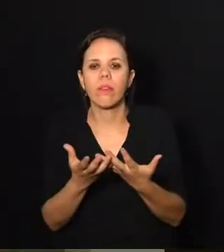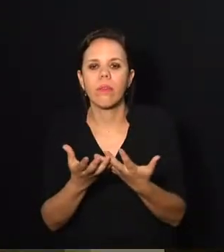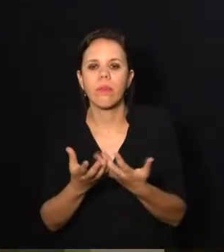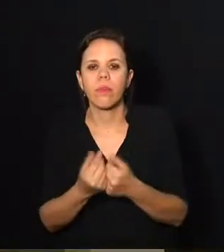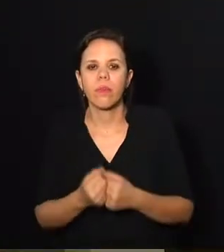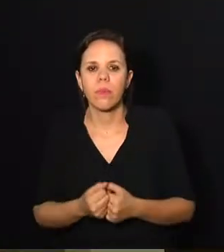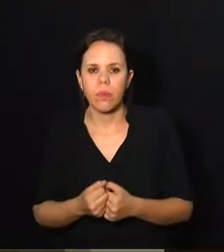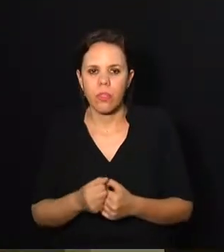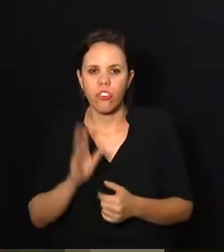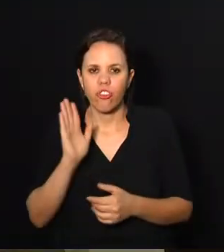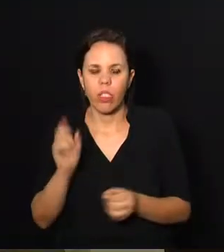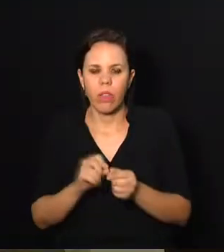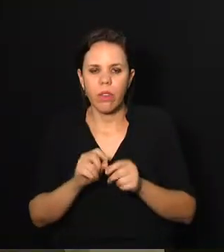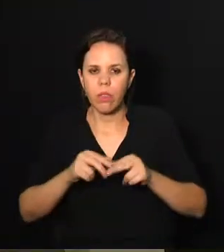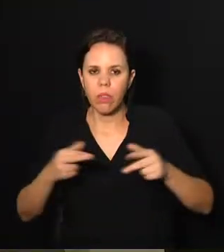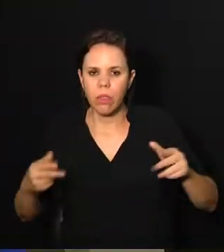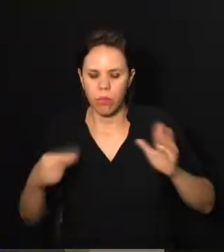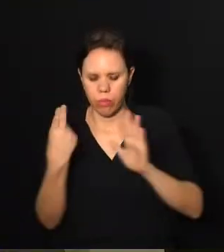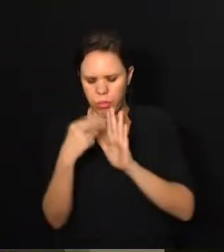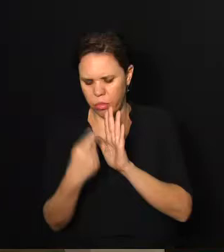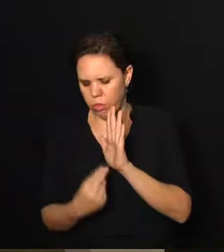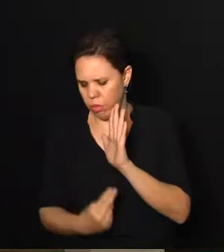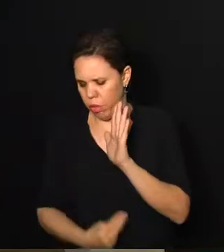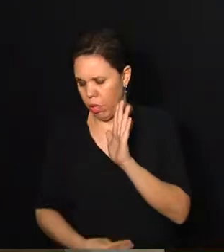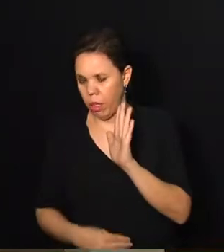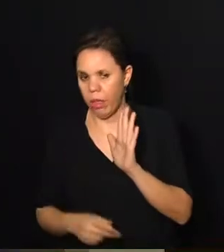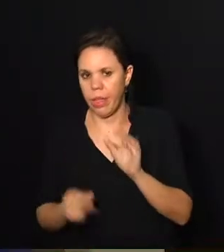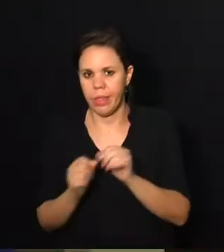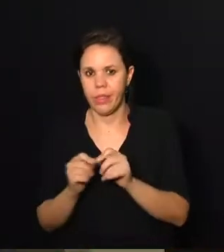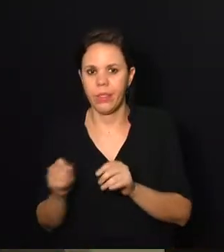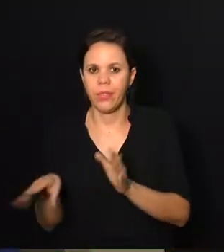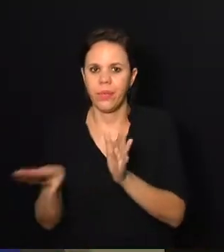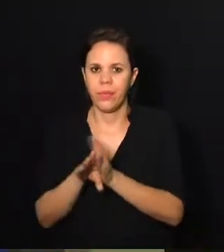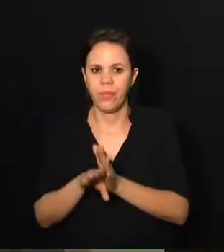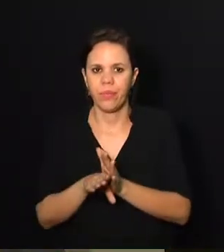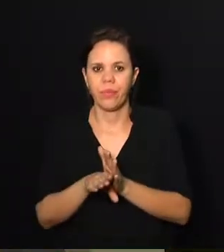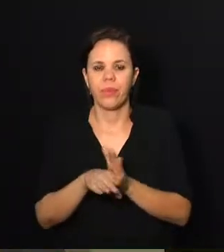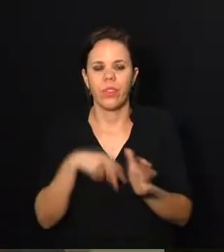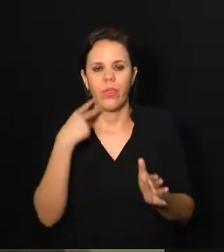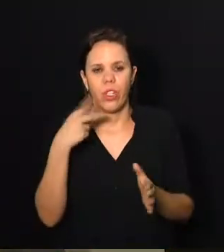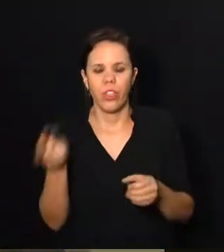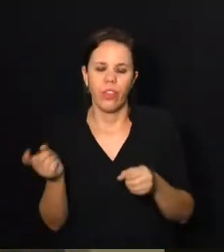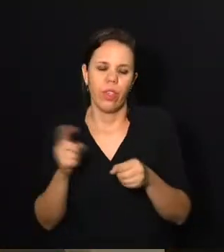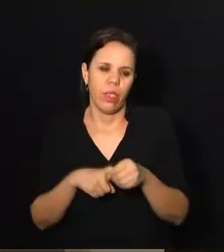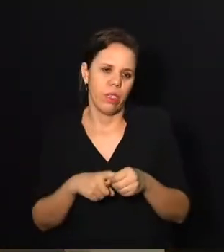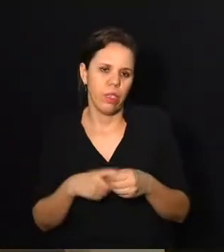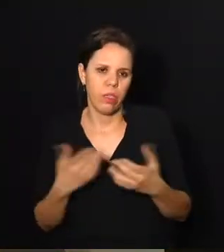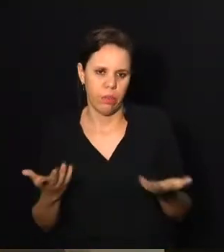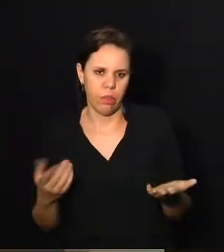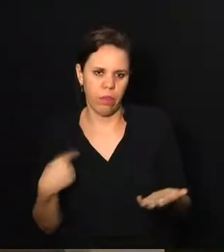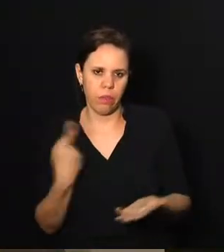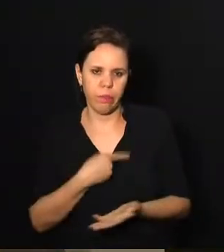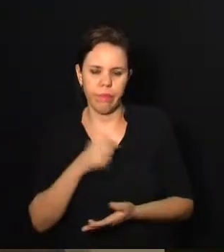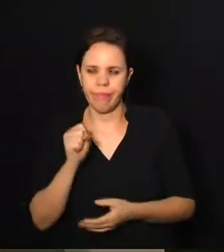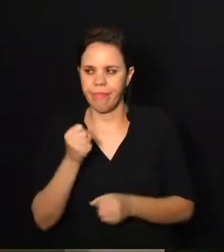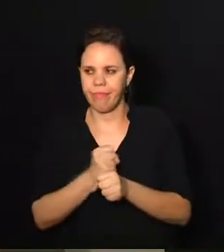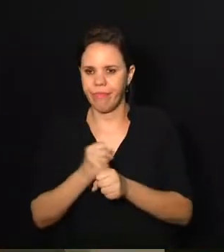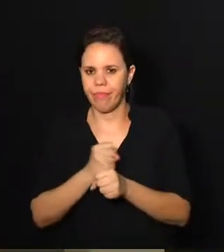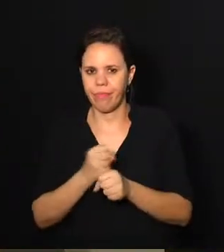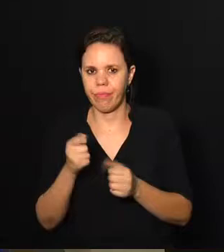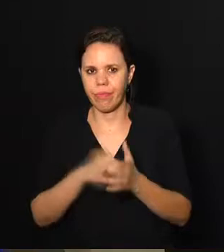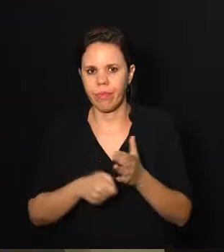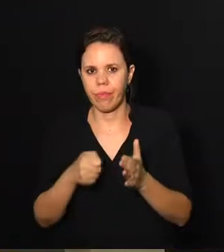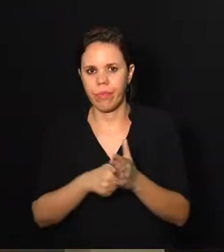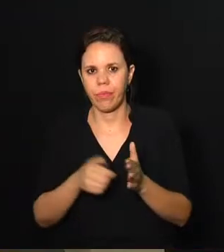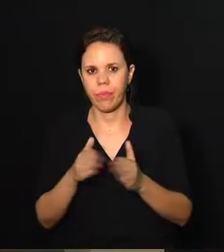Eu já fiz vários baixo-assinados, eles chegam até as autoridades, bate e volta. Nós, há 8 anos que nós pedimos